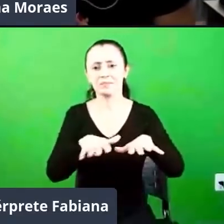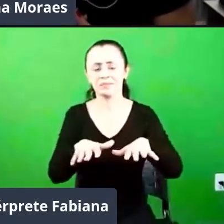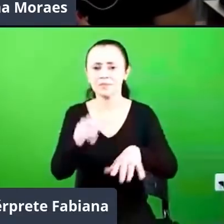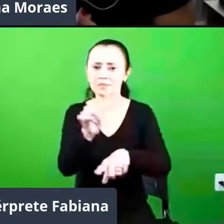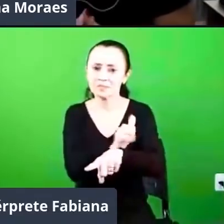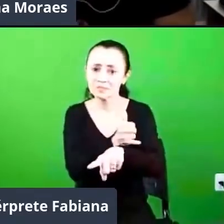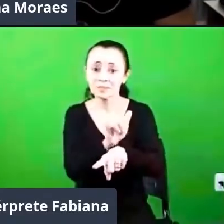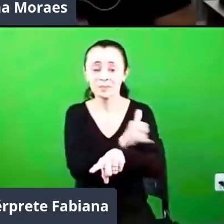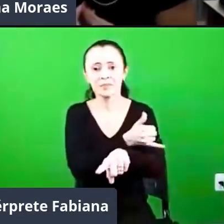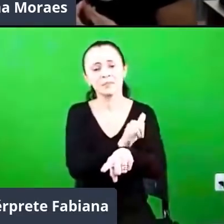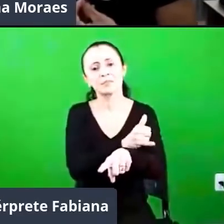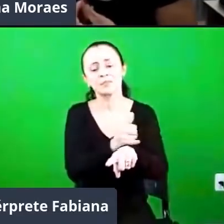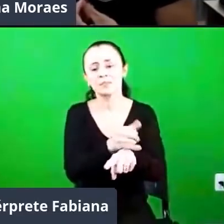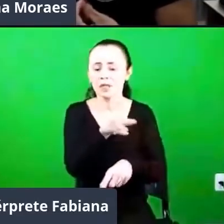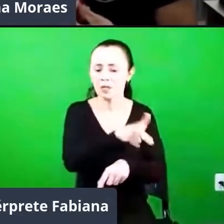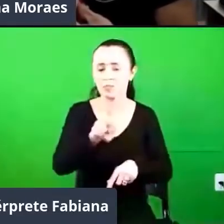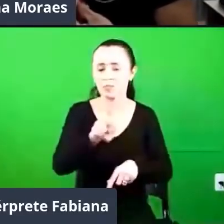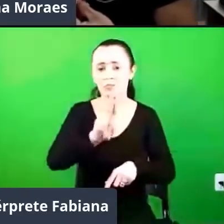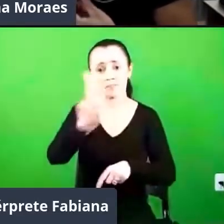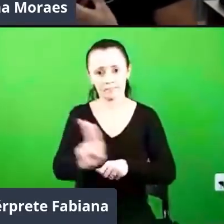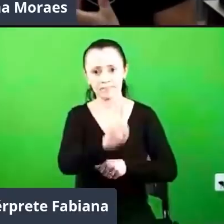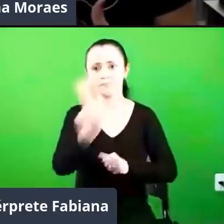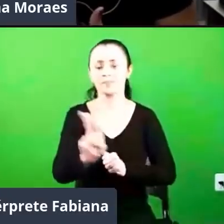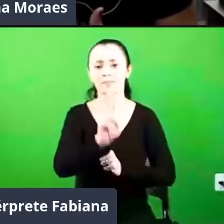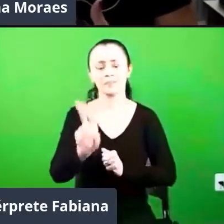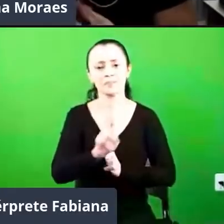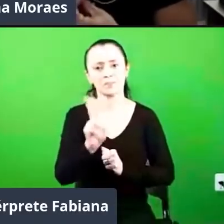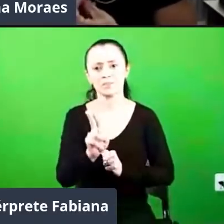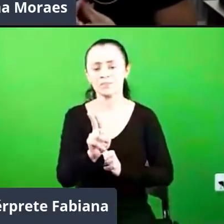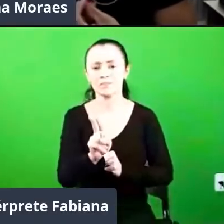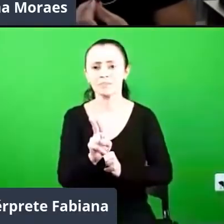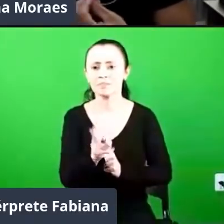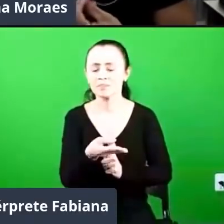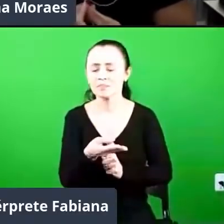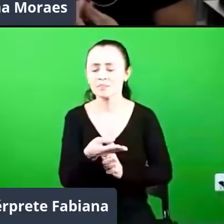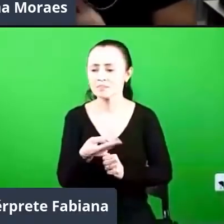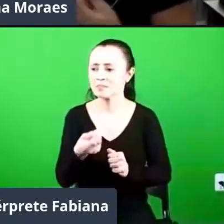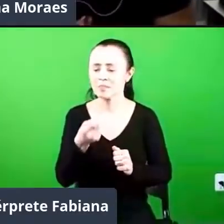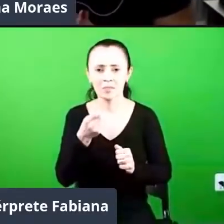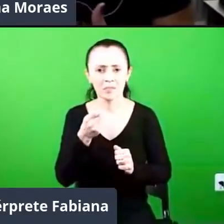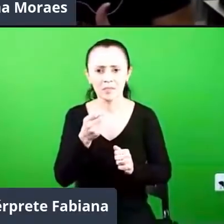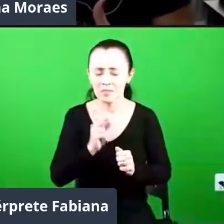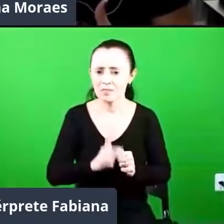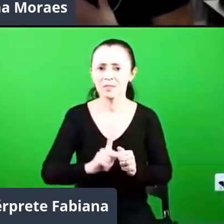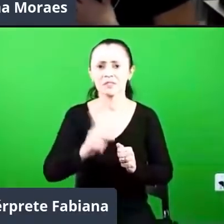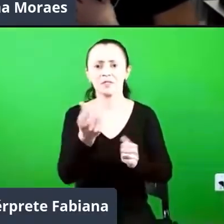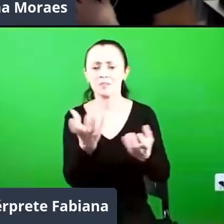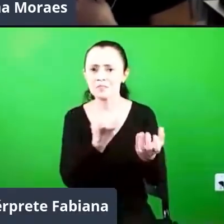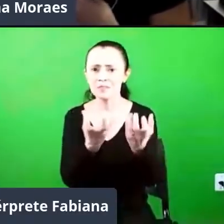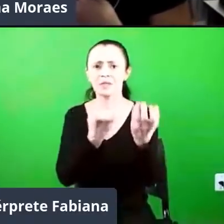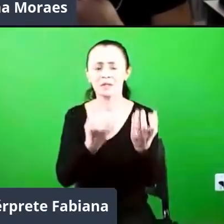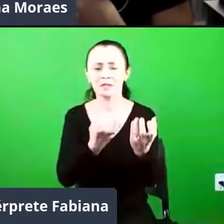os professores estão usando, em toda essa busca, aí vem um ponto muito relevante que nós